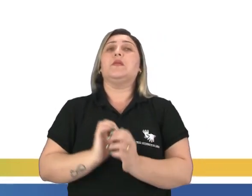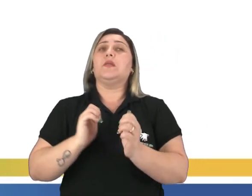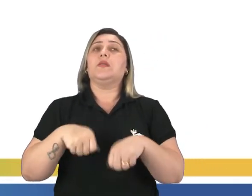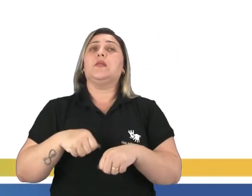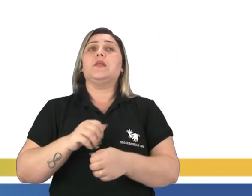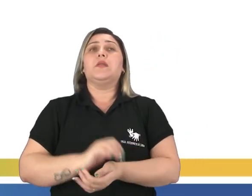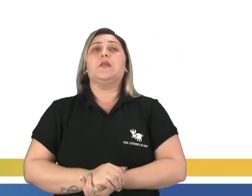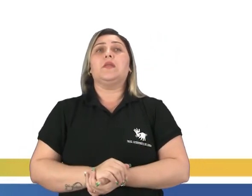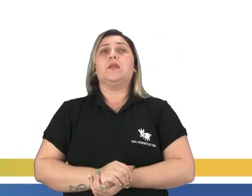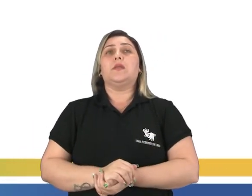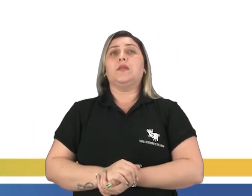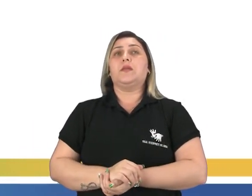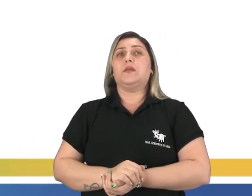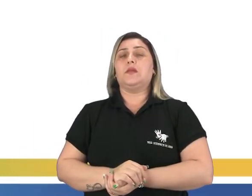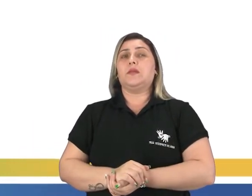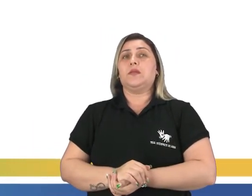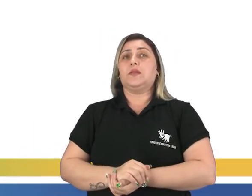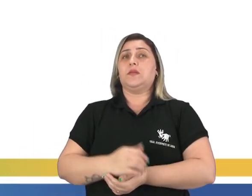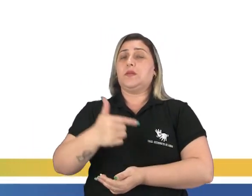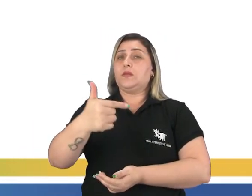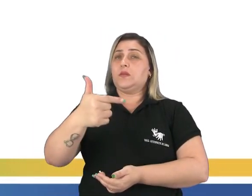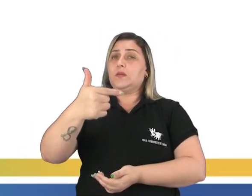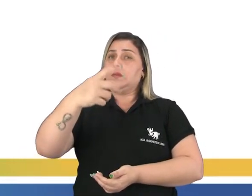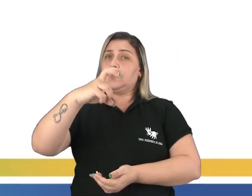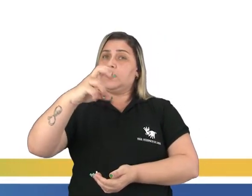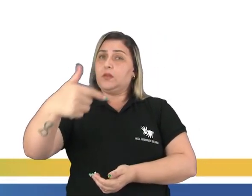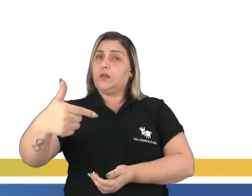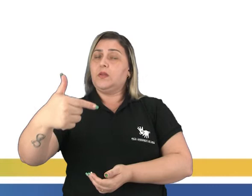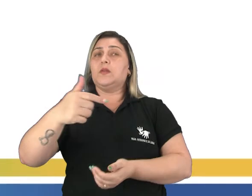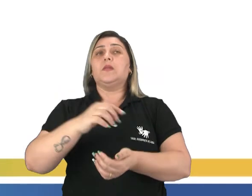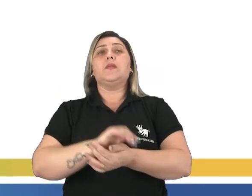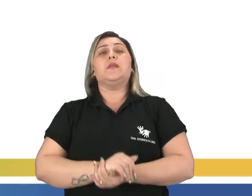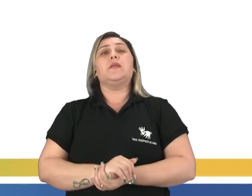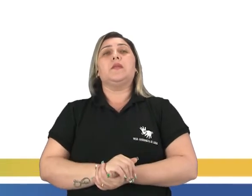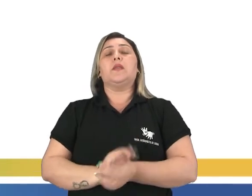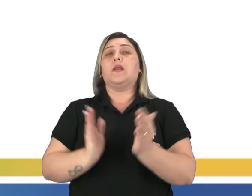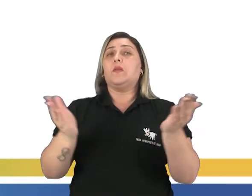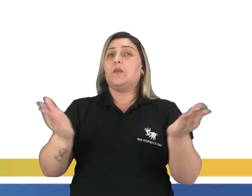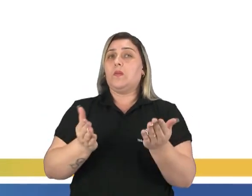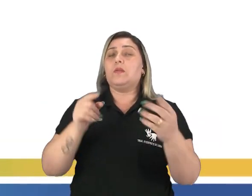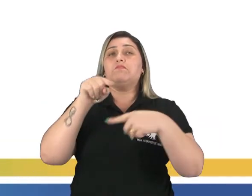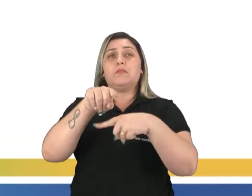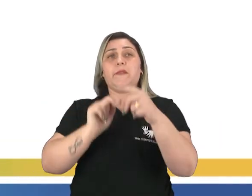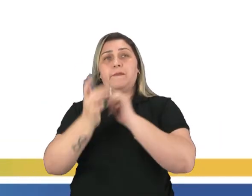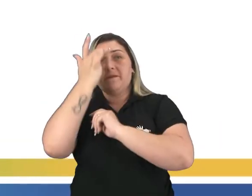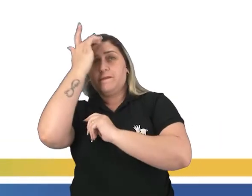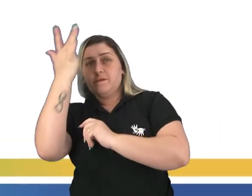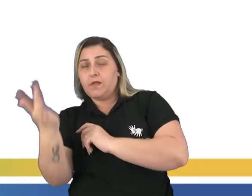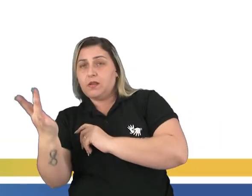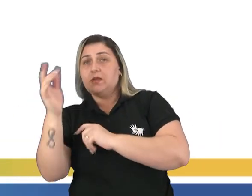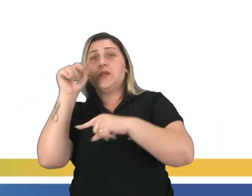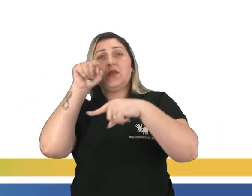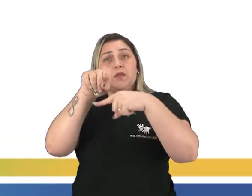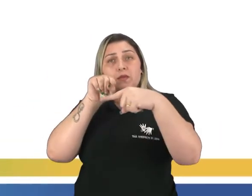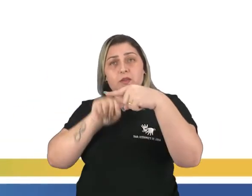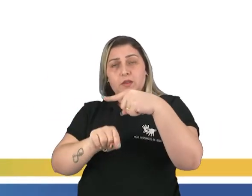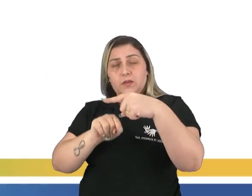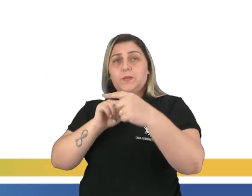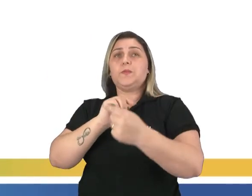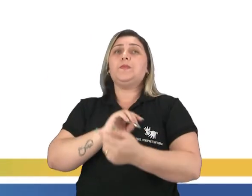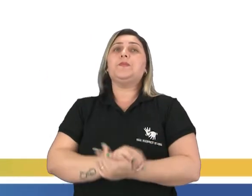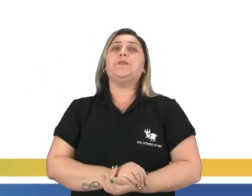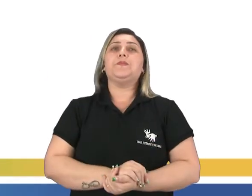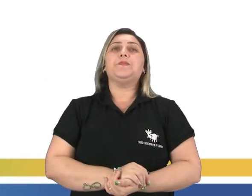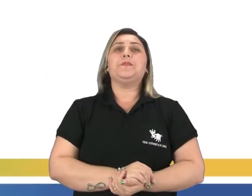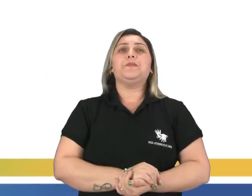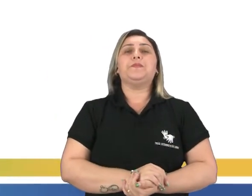possibilidades? Então, você deveria pensar que o total de cartas é igual a 52. Então, agora para resolver ficou bem fácil. Vamos fazer o quê? A divisão entre os